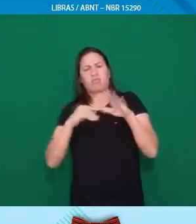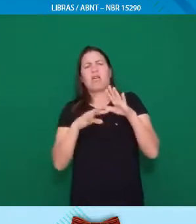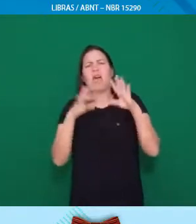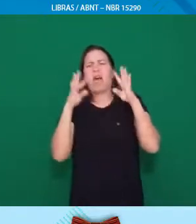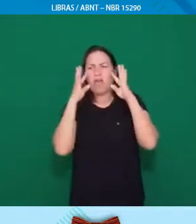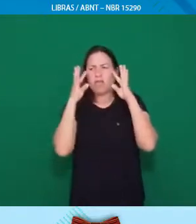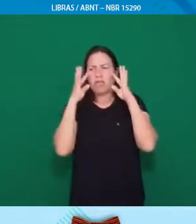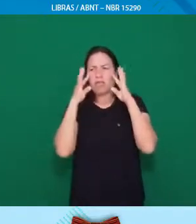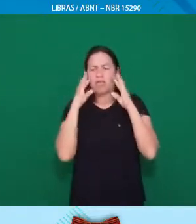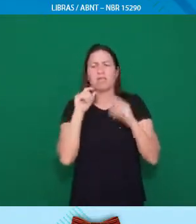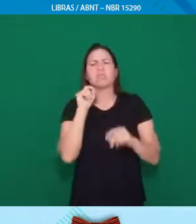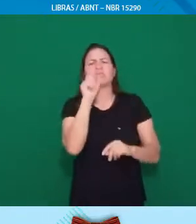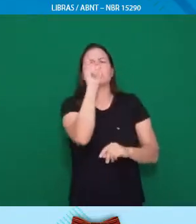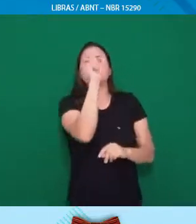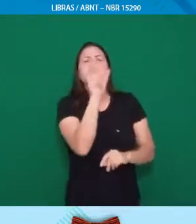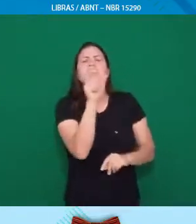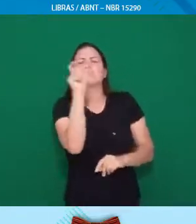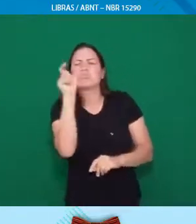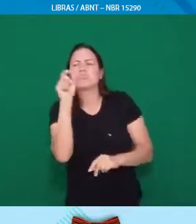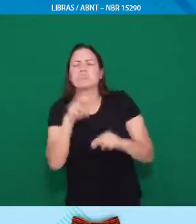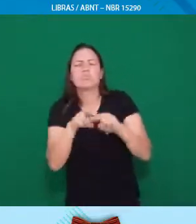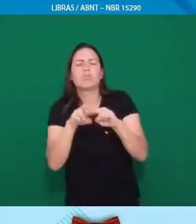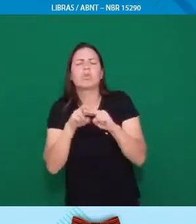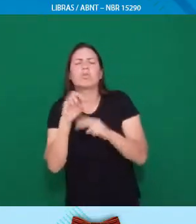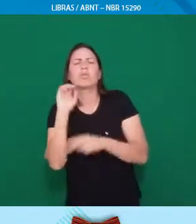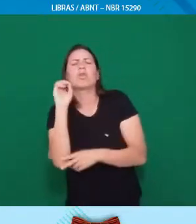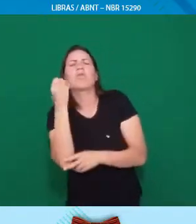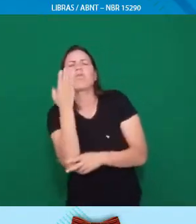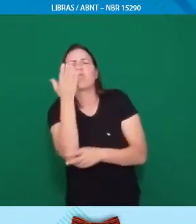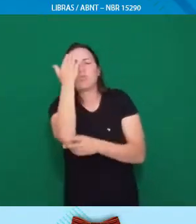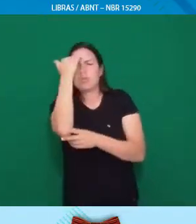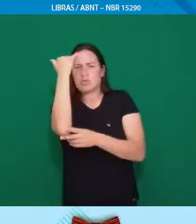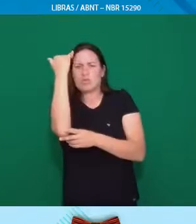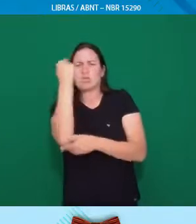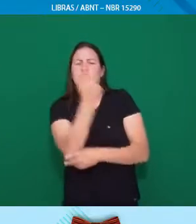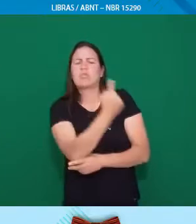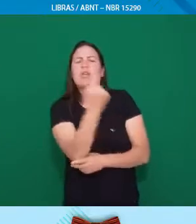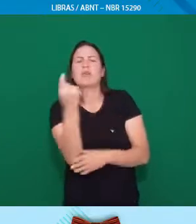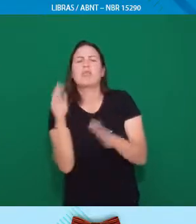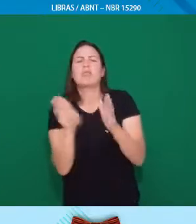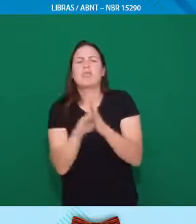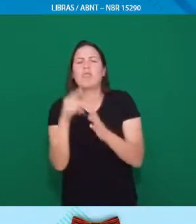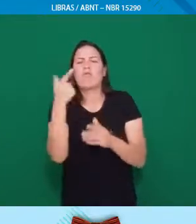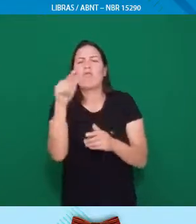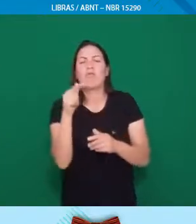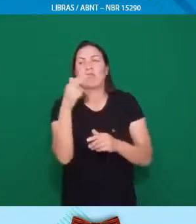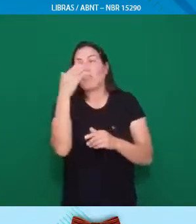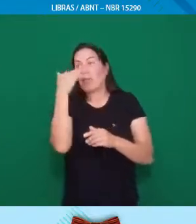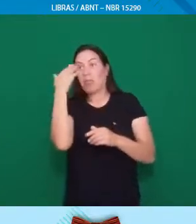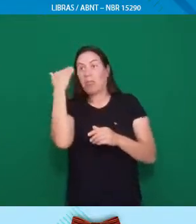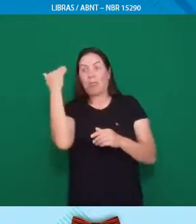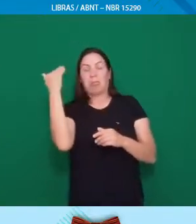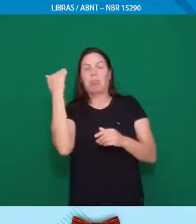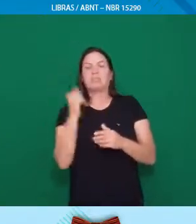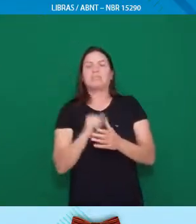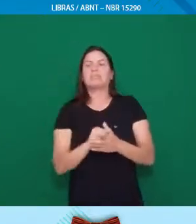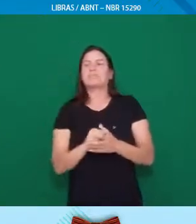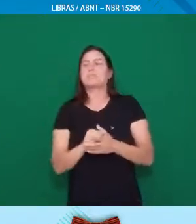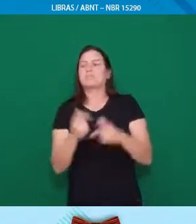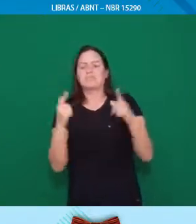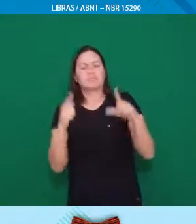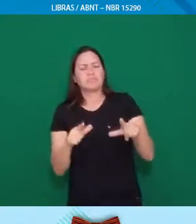EA mostrar que nós somos é por isso que o sucesso é por isso que cada um que vai lá bota Encantado